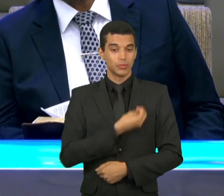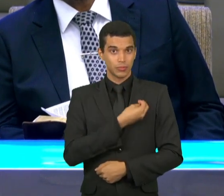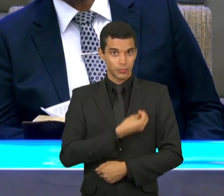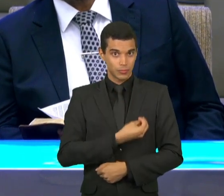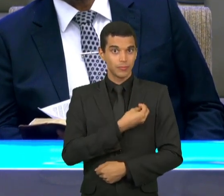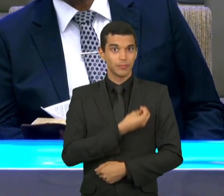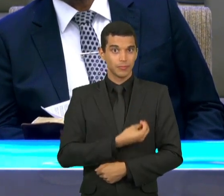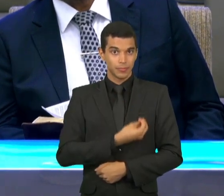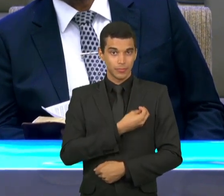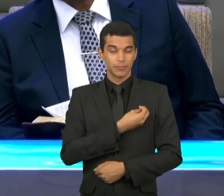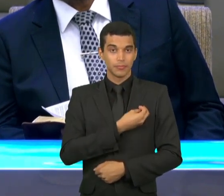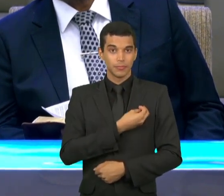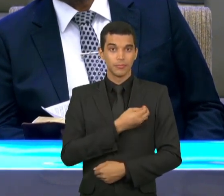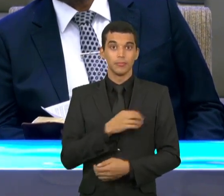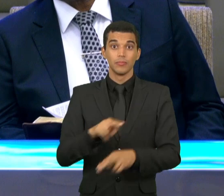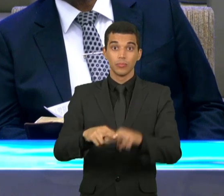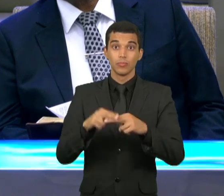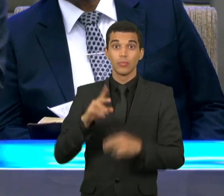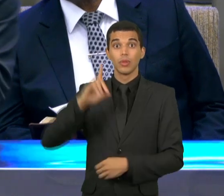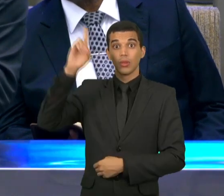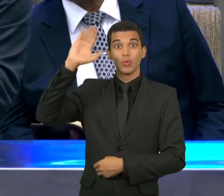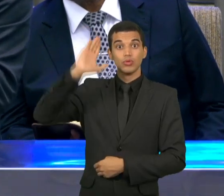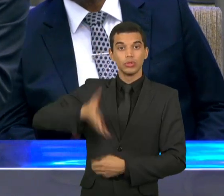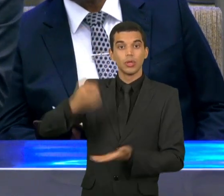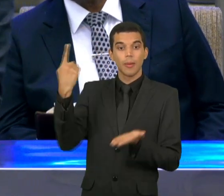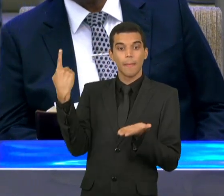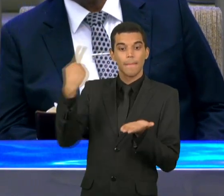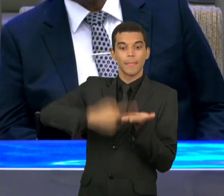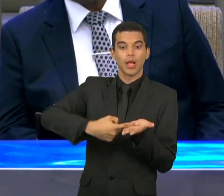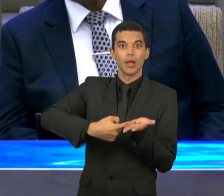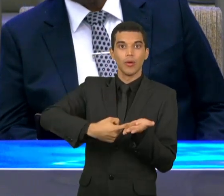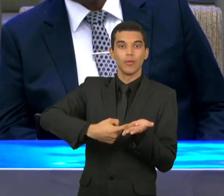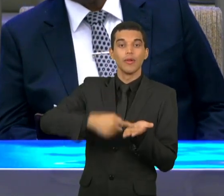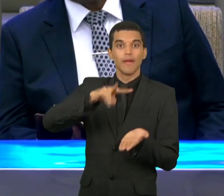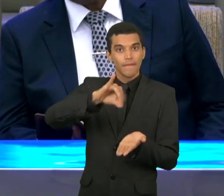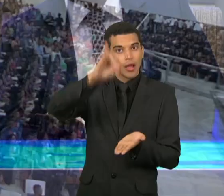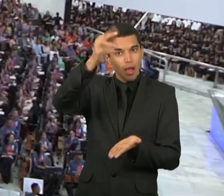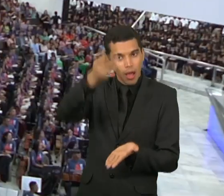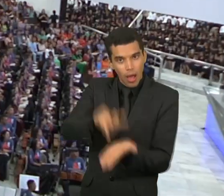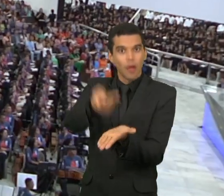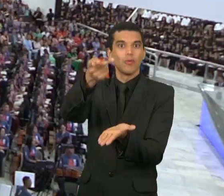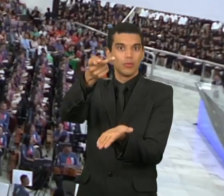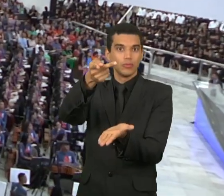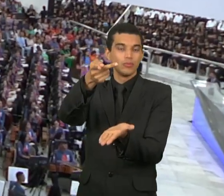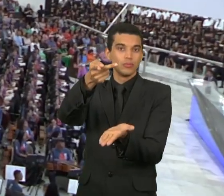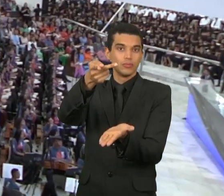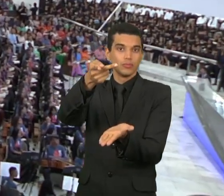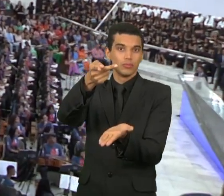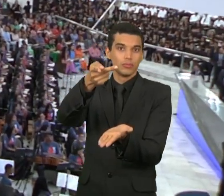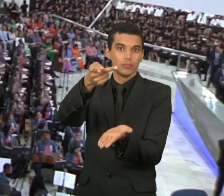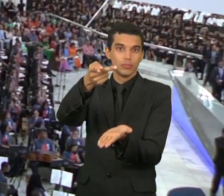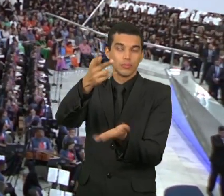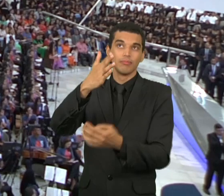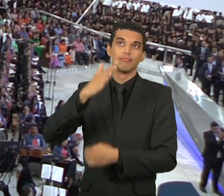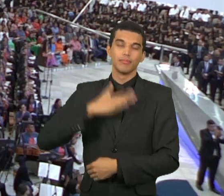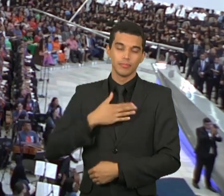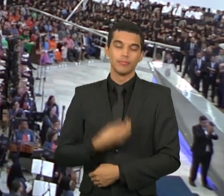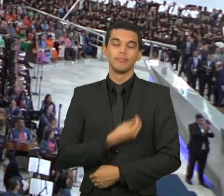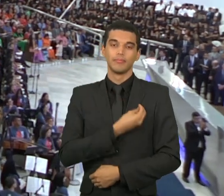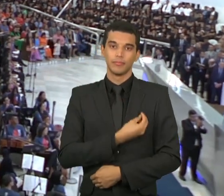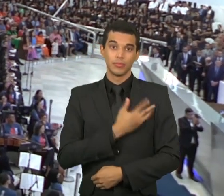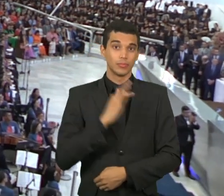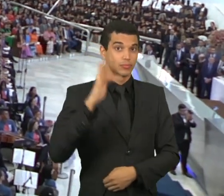e se determinou a realizá-lo em minha vida.